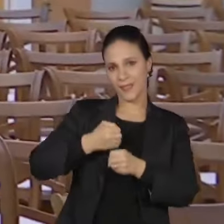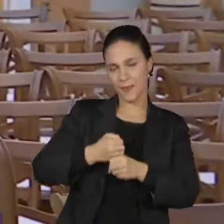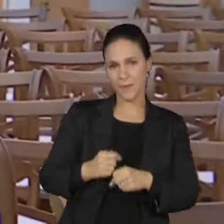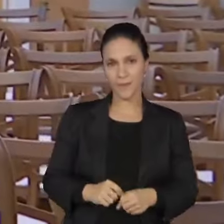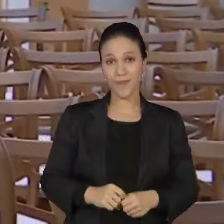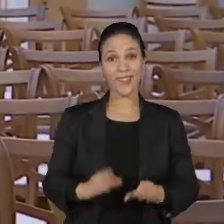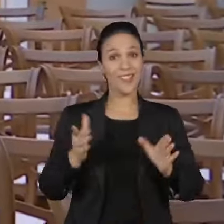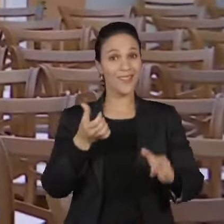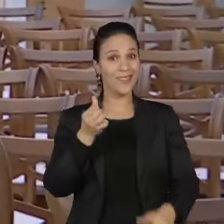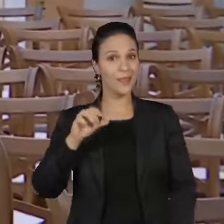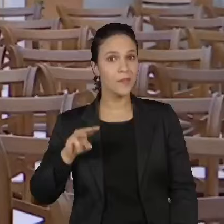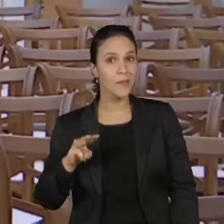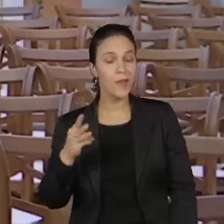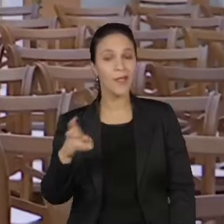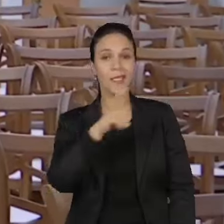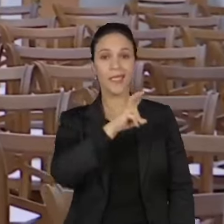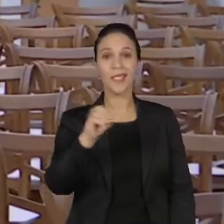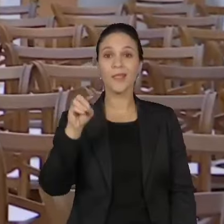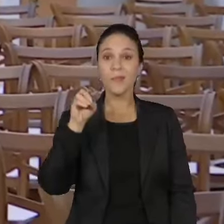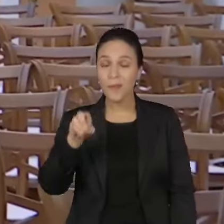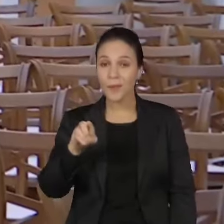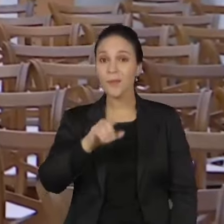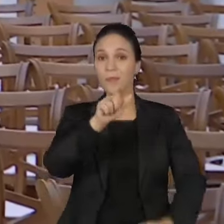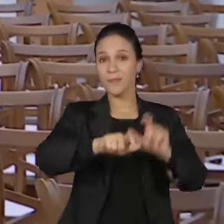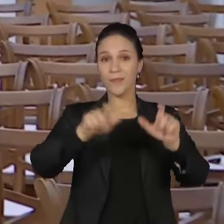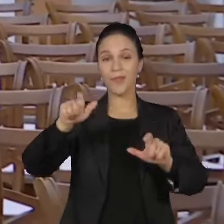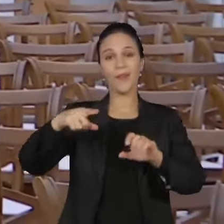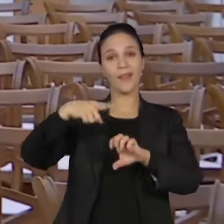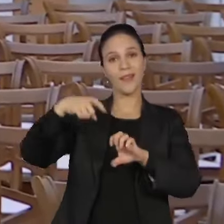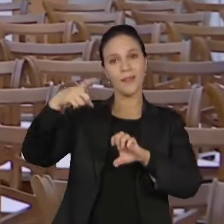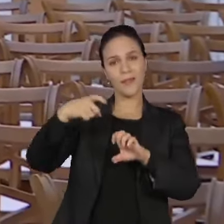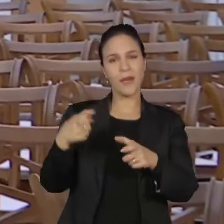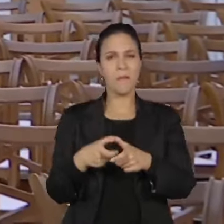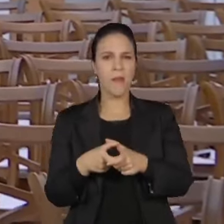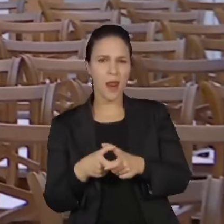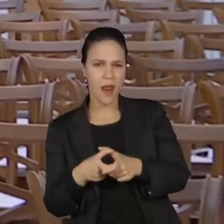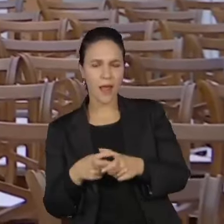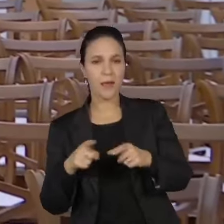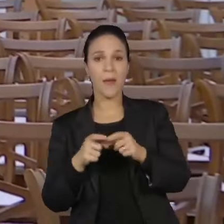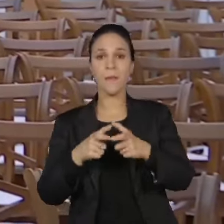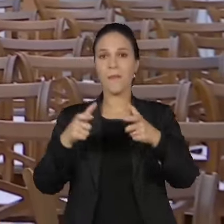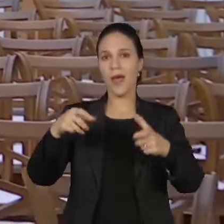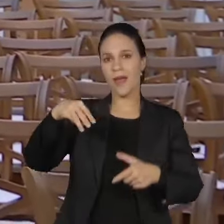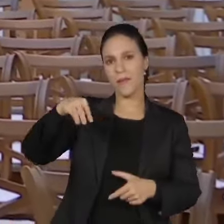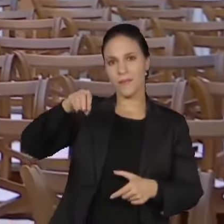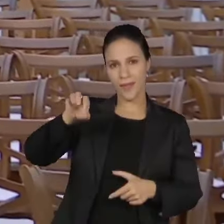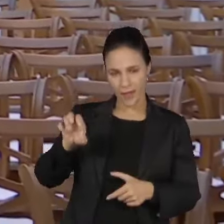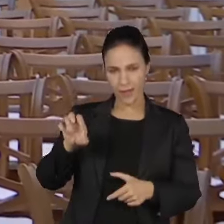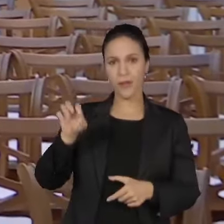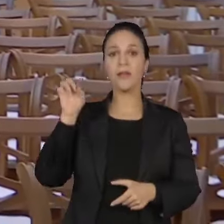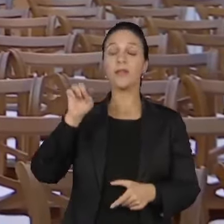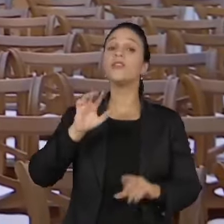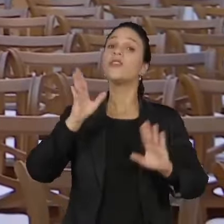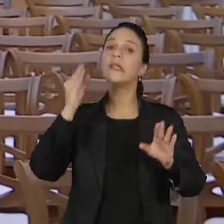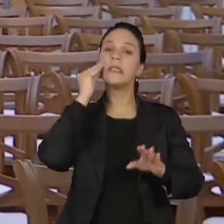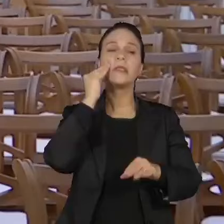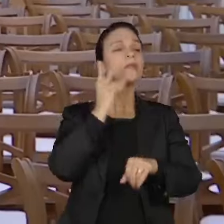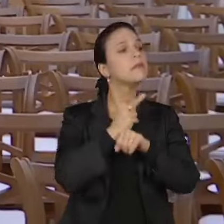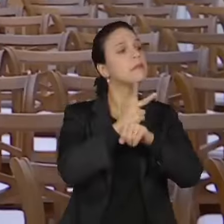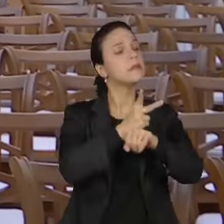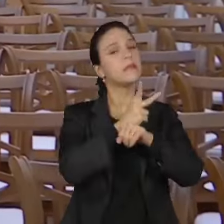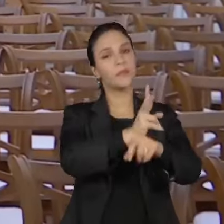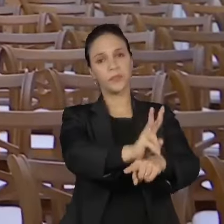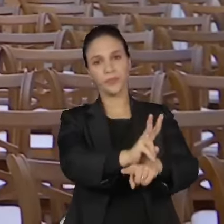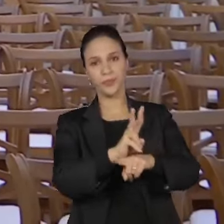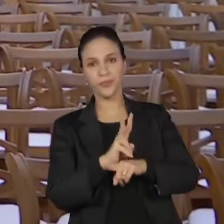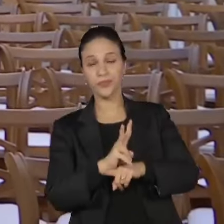de 6 milhões e meio de microempreendedores, microempresas e empresas de pequeno porte saíram em busca de recursos.